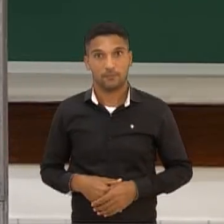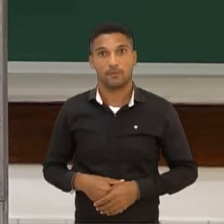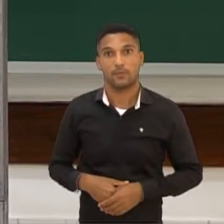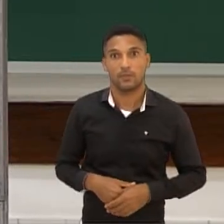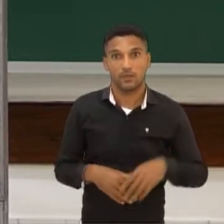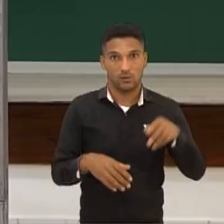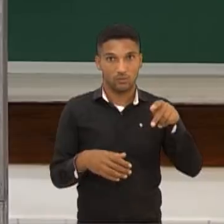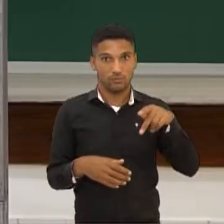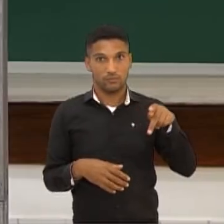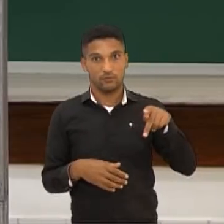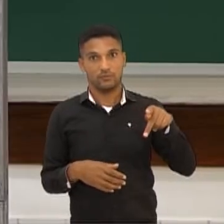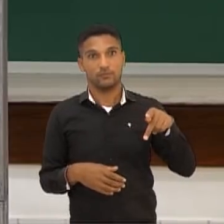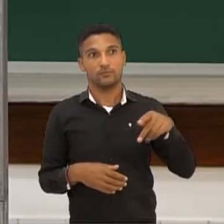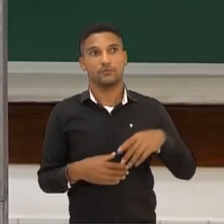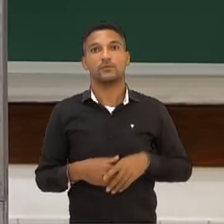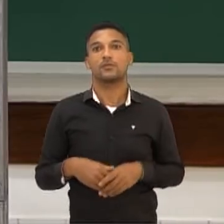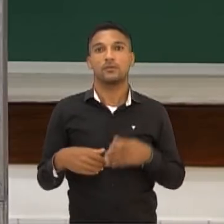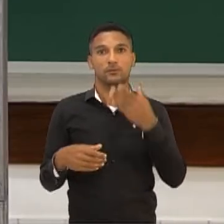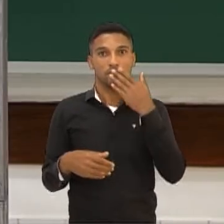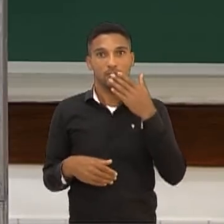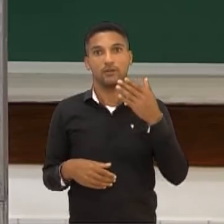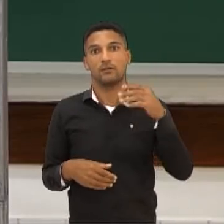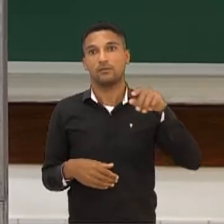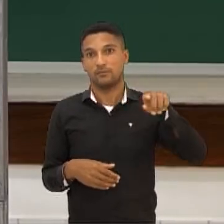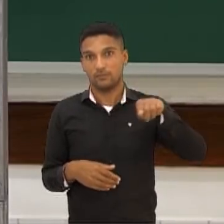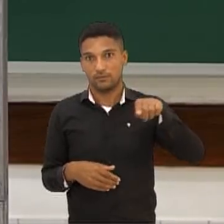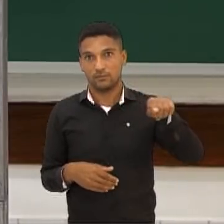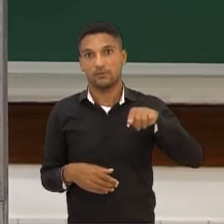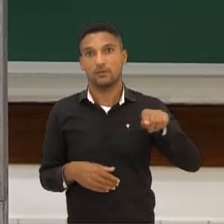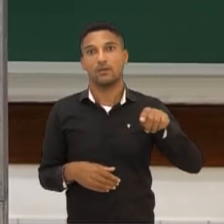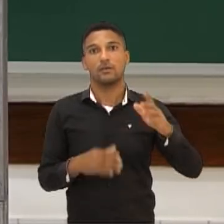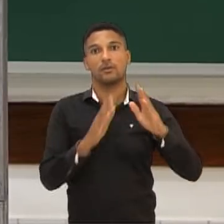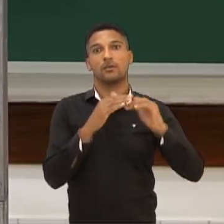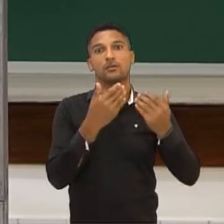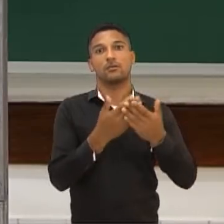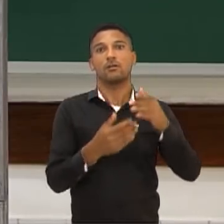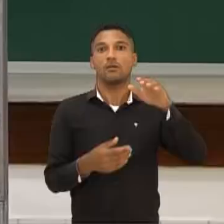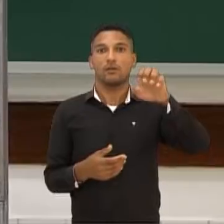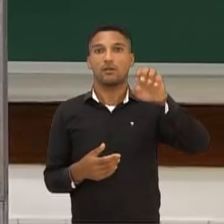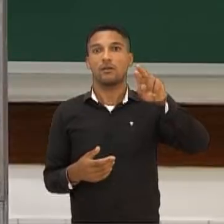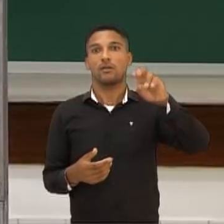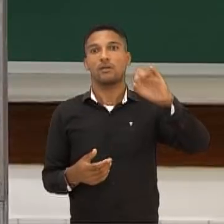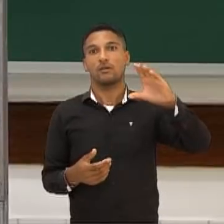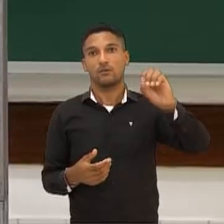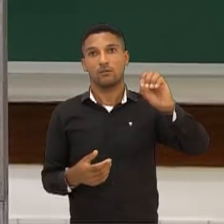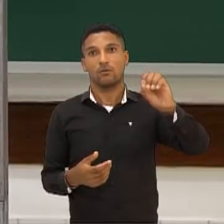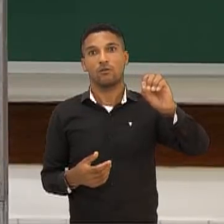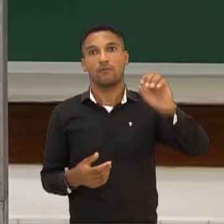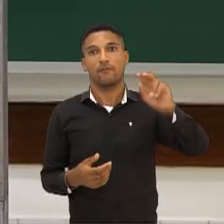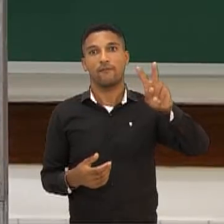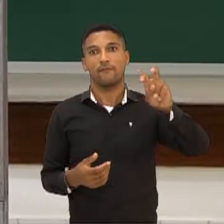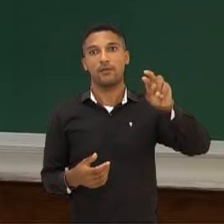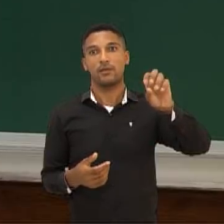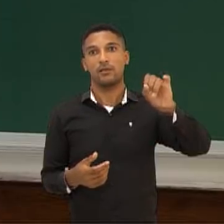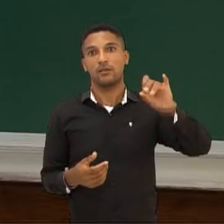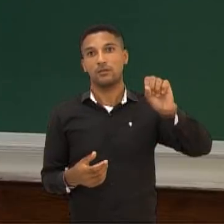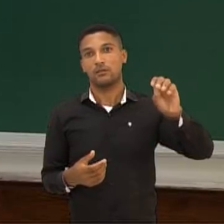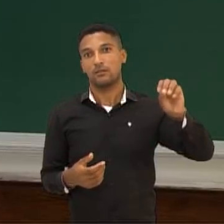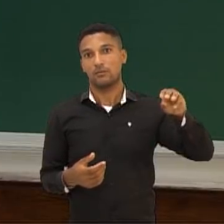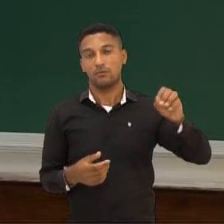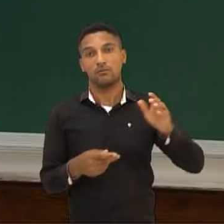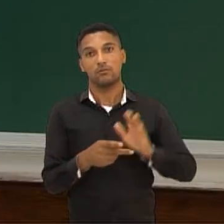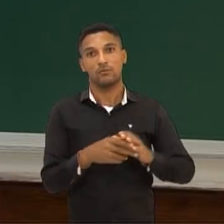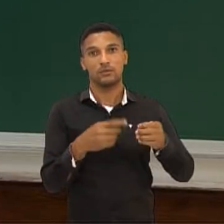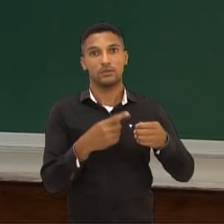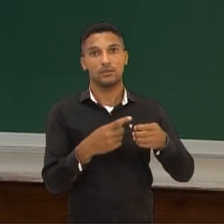foi estudante. Então, um beijo para vocês aí do Colégio Érico Veríssimo de Faxinal. E outro colégio que